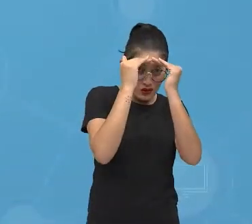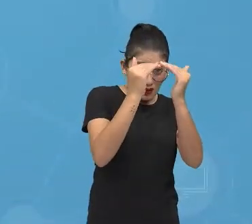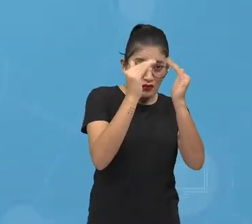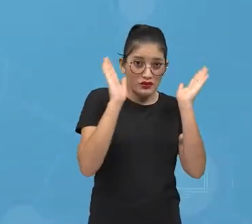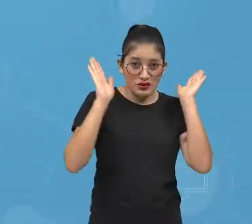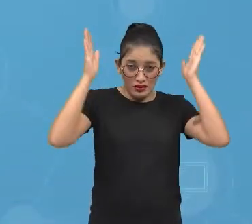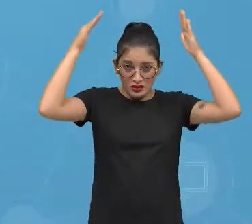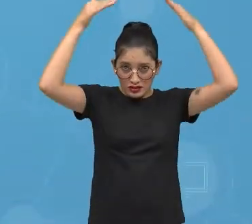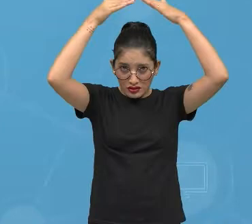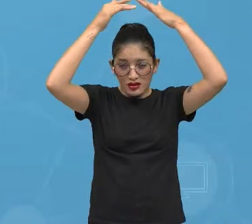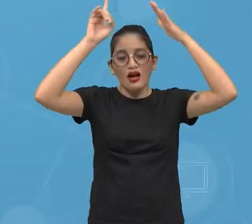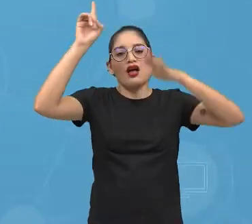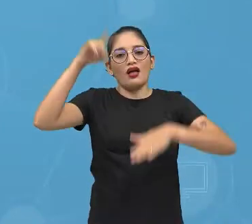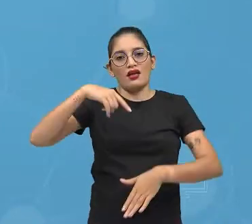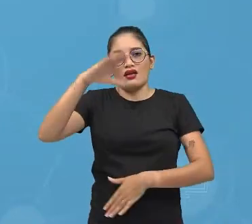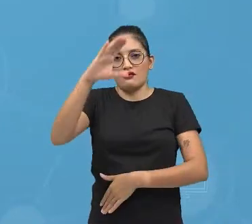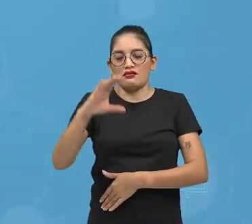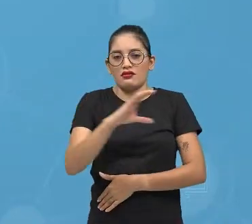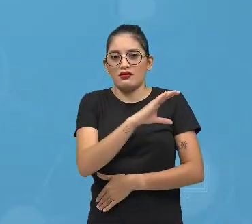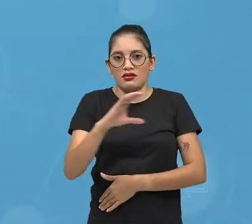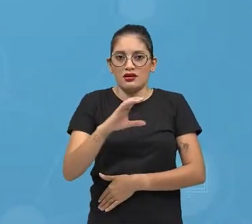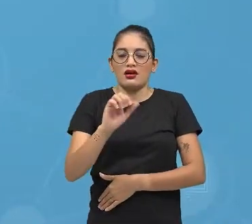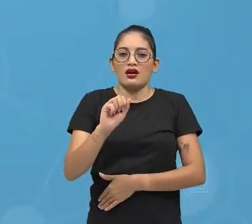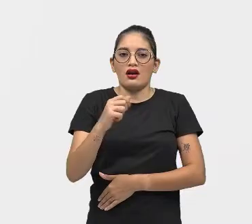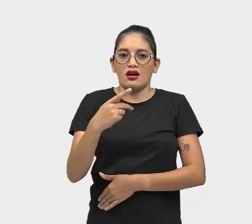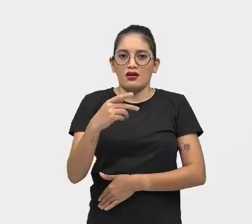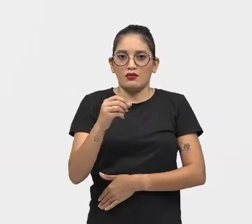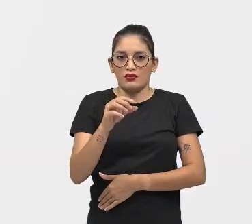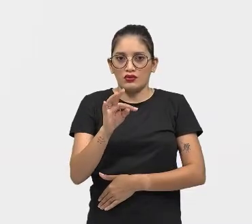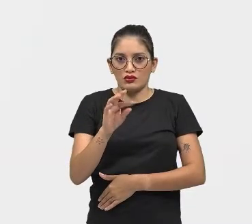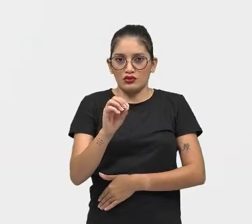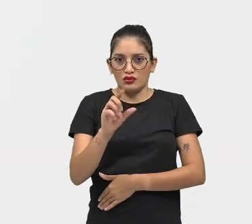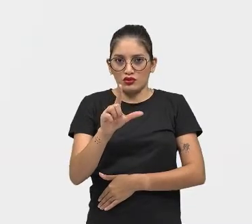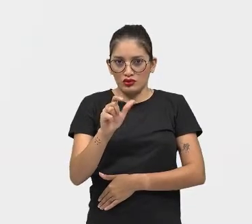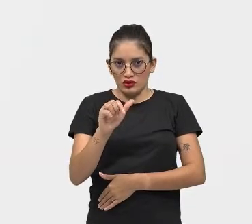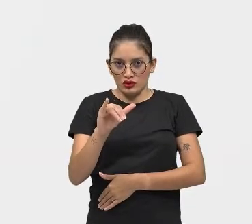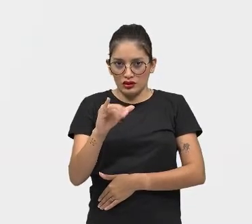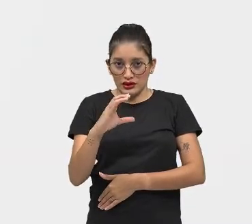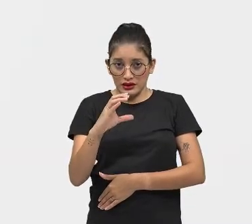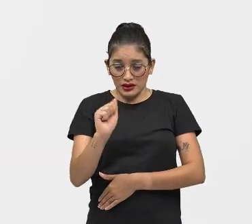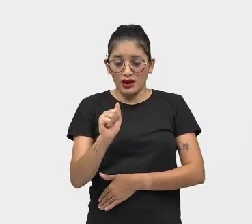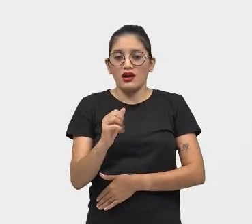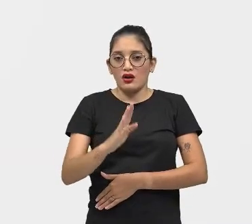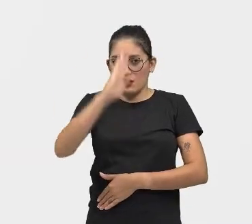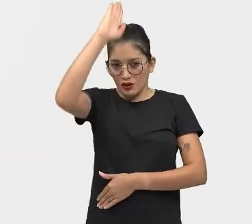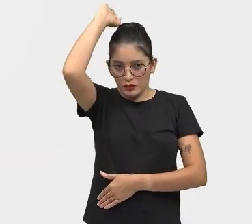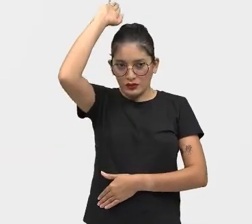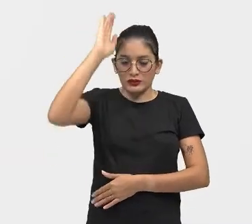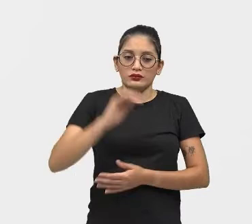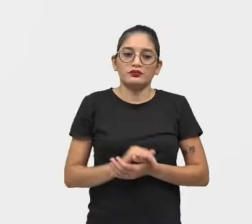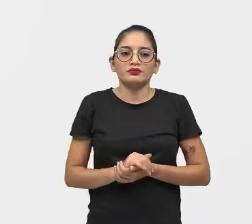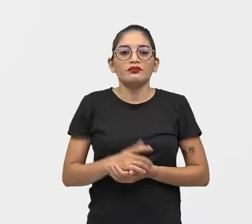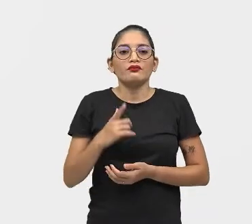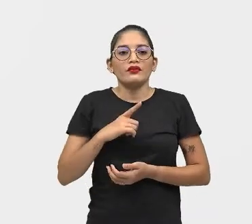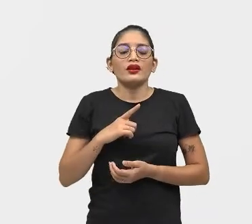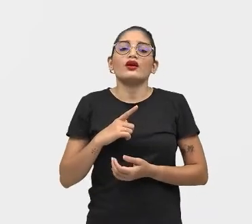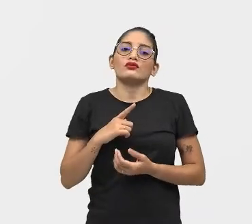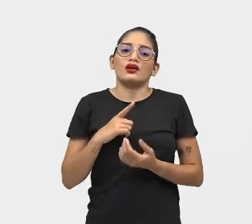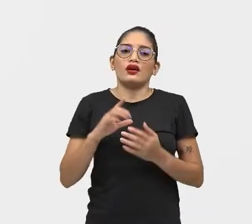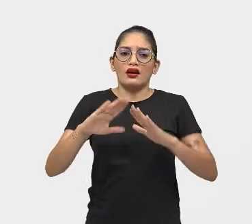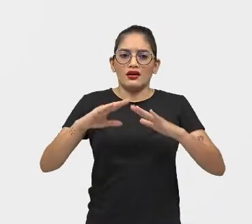a Igreja Católica Apostólica Romana. Nós temos a Igreja Ortodoxa, que surgiu em